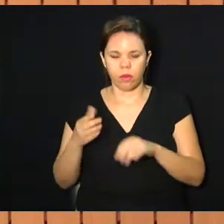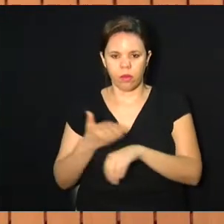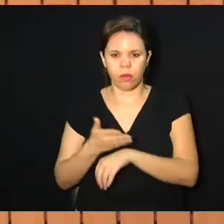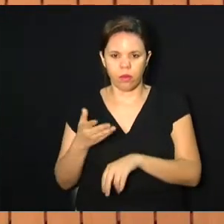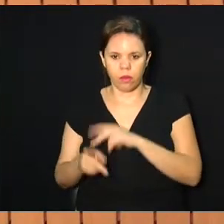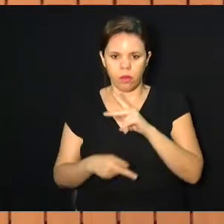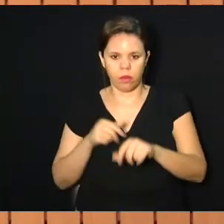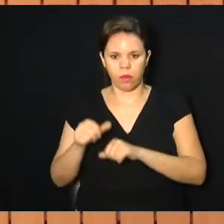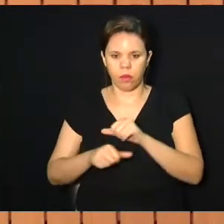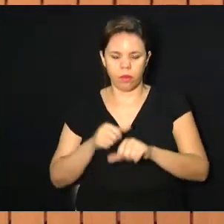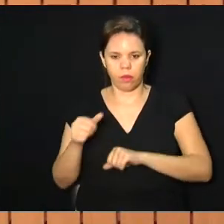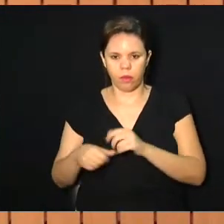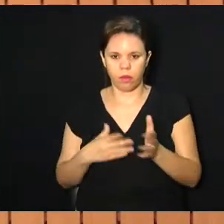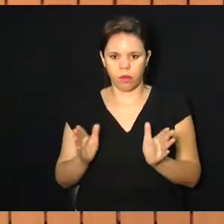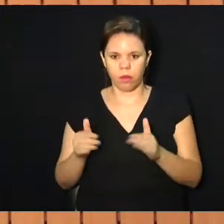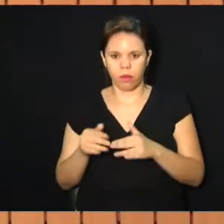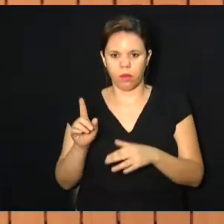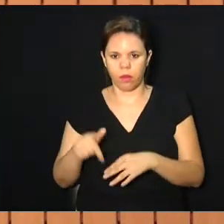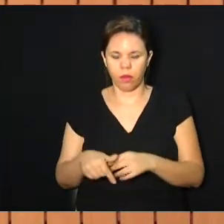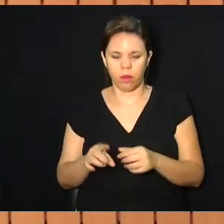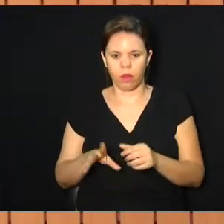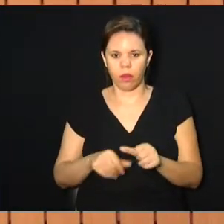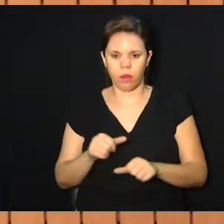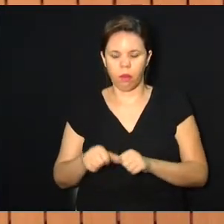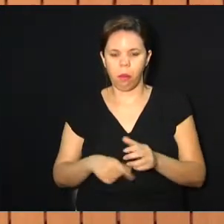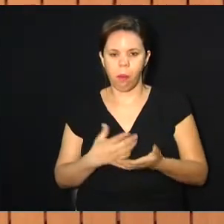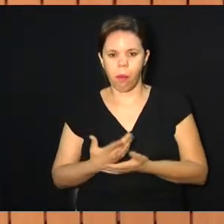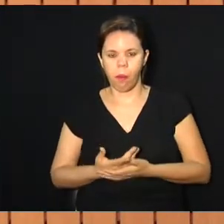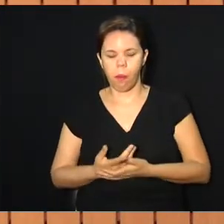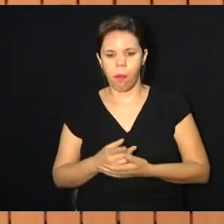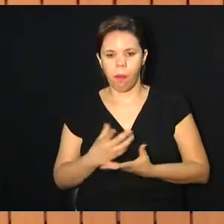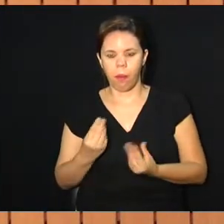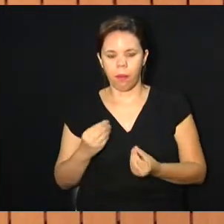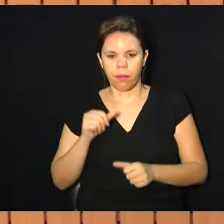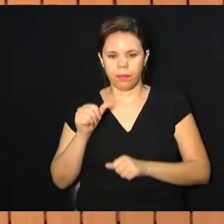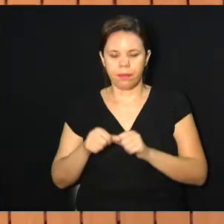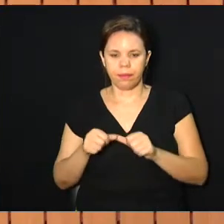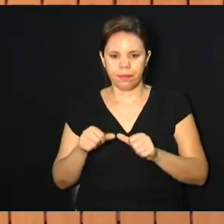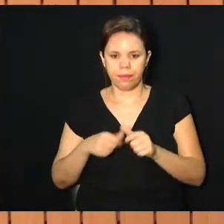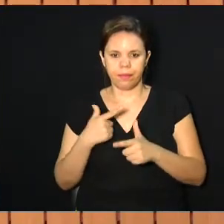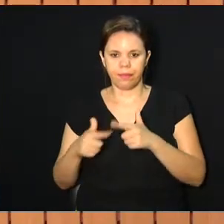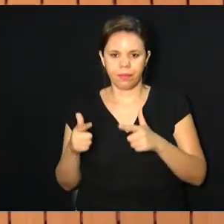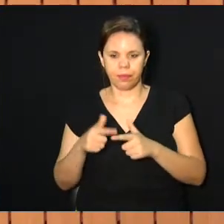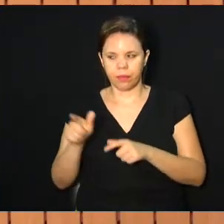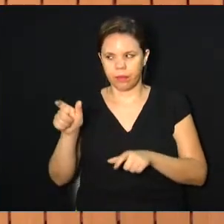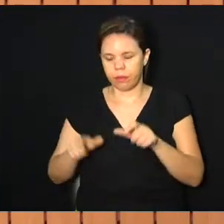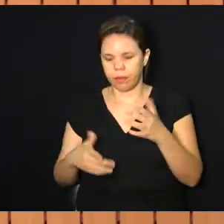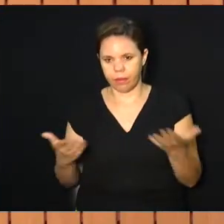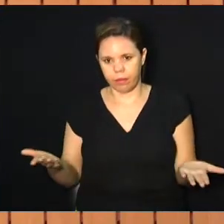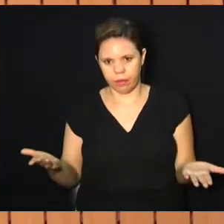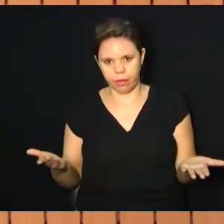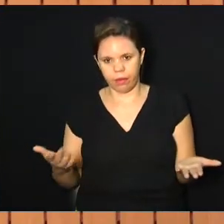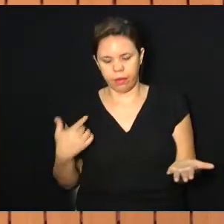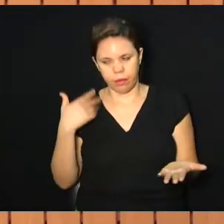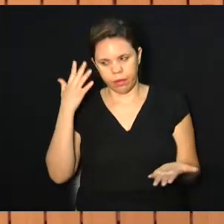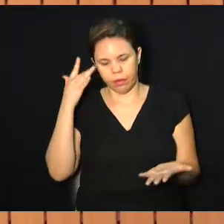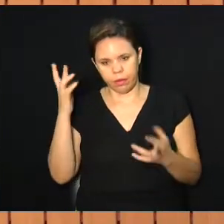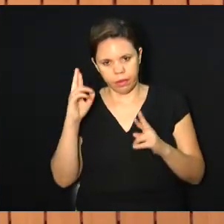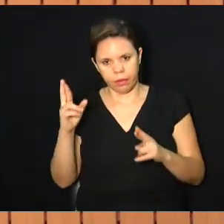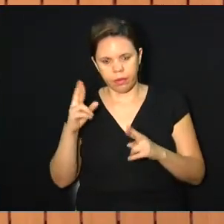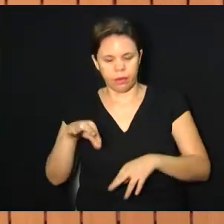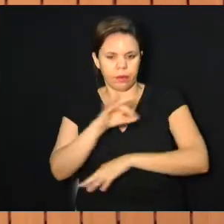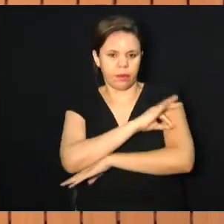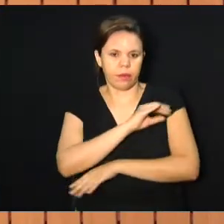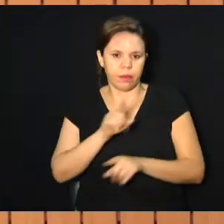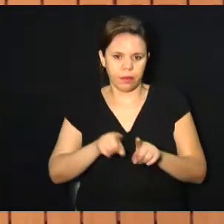participação na mudança de linhas, focado aí só em mudança de linhas, porque é muito impactante para o usuário. E aí a gente espera também da prefeitura, né, não só a audiência,